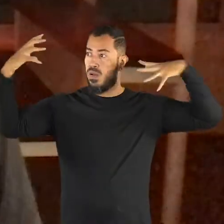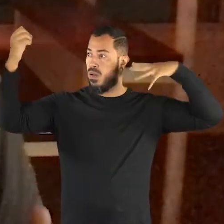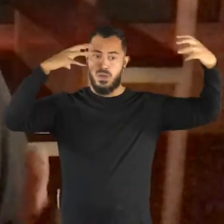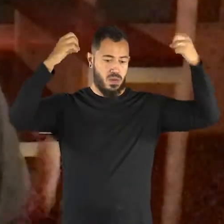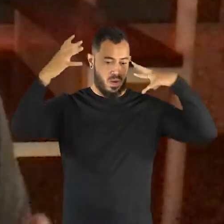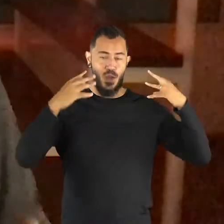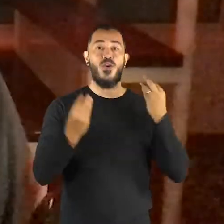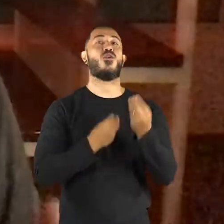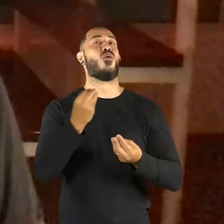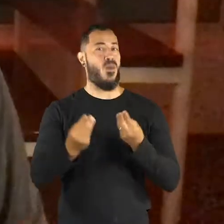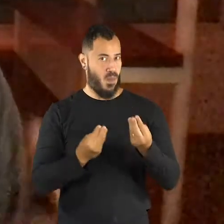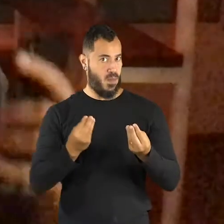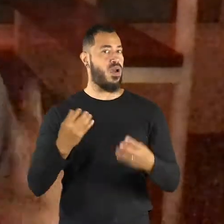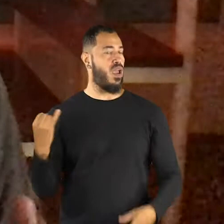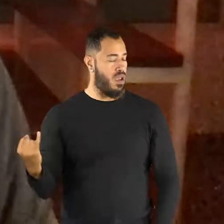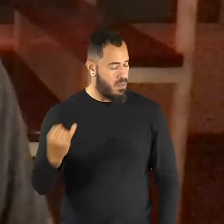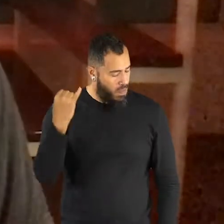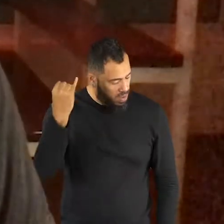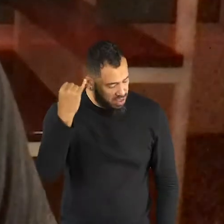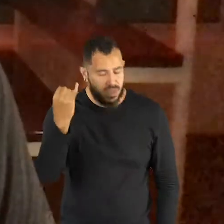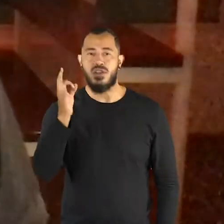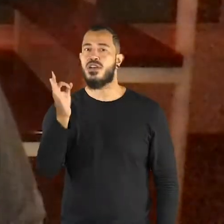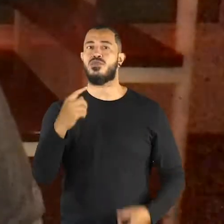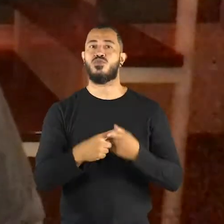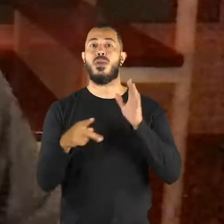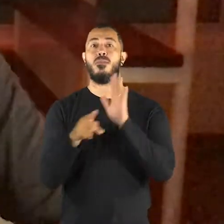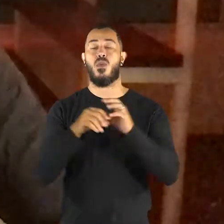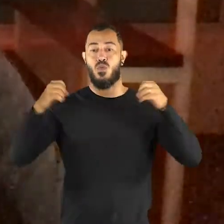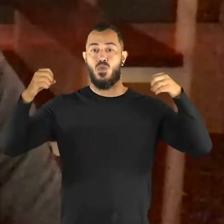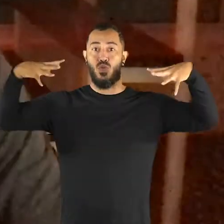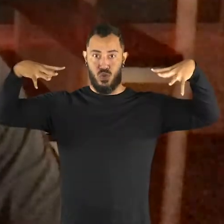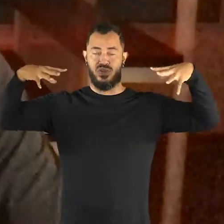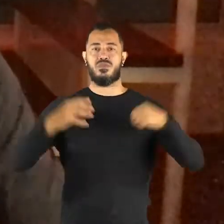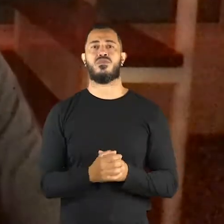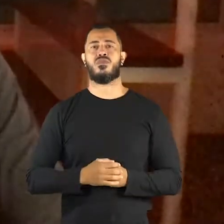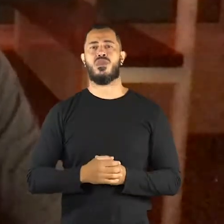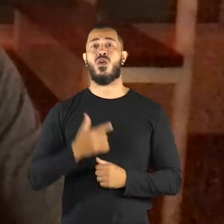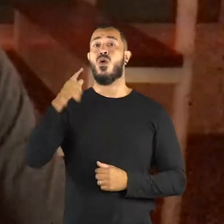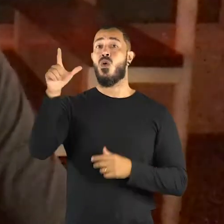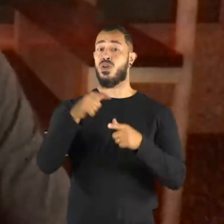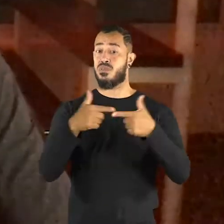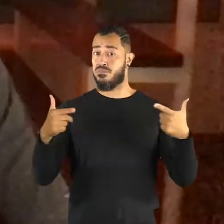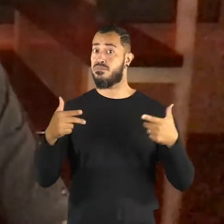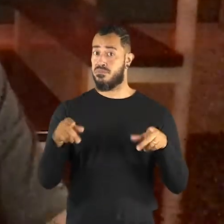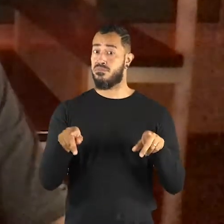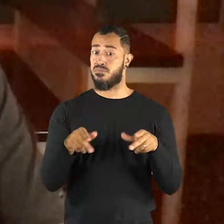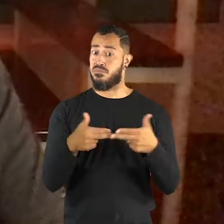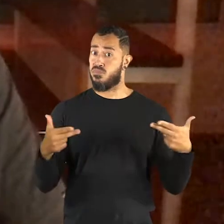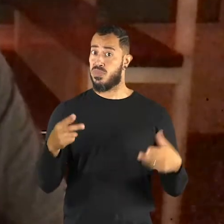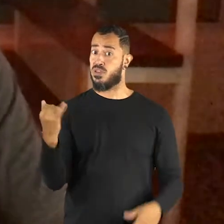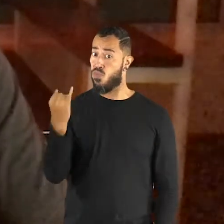importante dentro do videoclipe do que o desenho de luz para contar a história. Outra pessoa muito importante do set são os produtores e